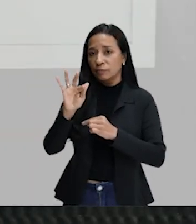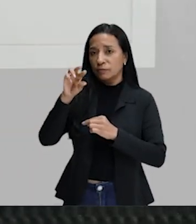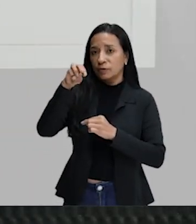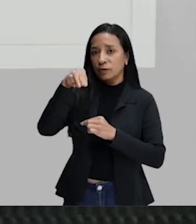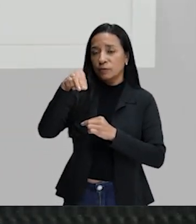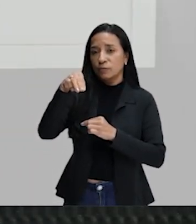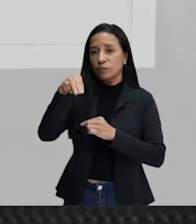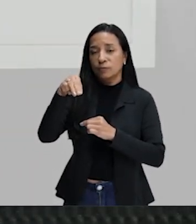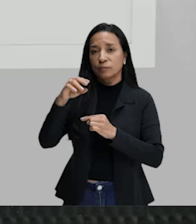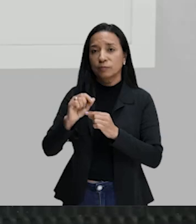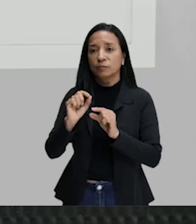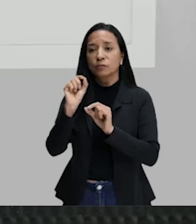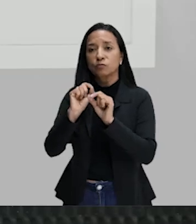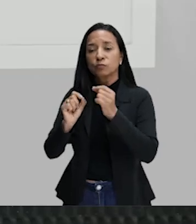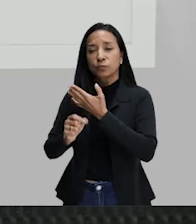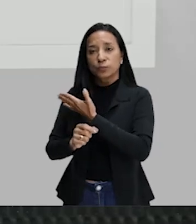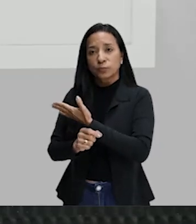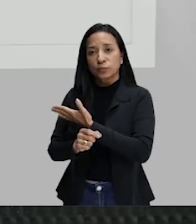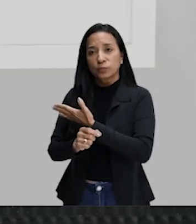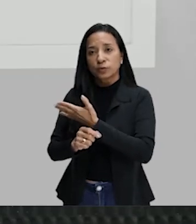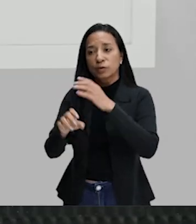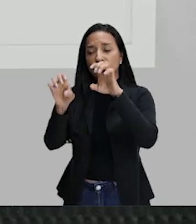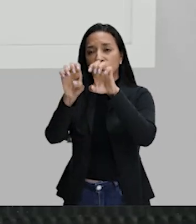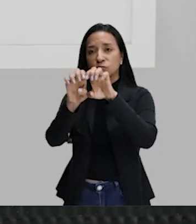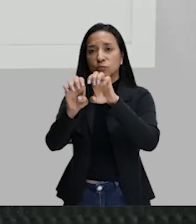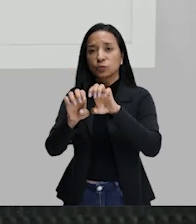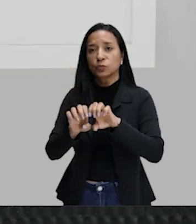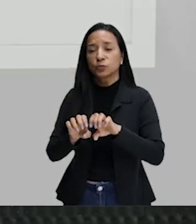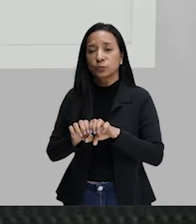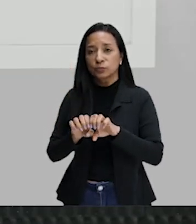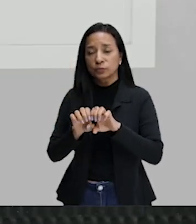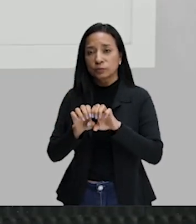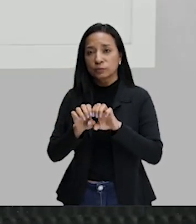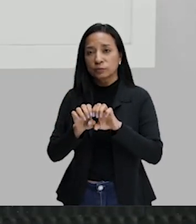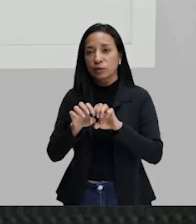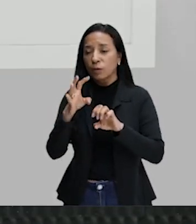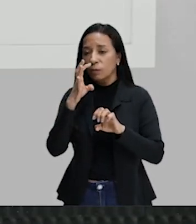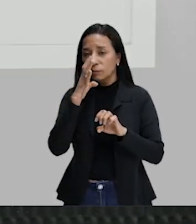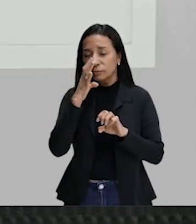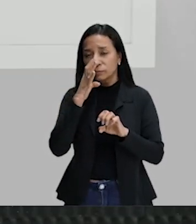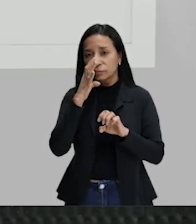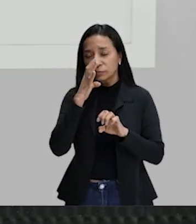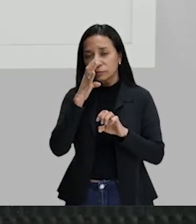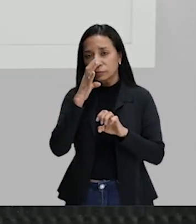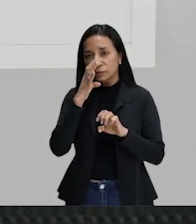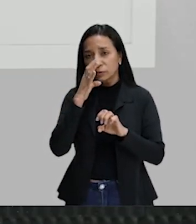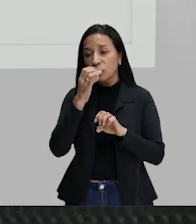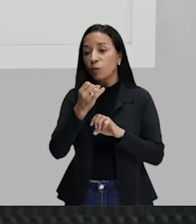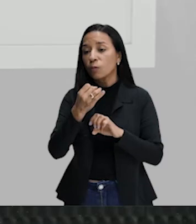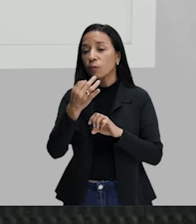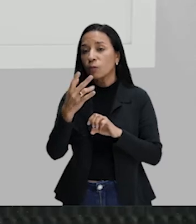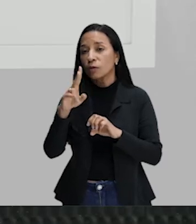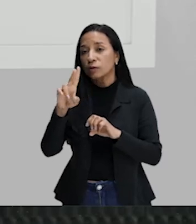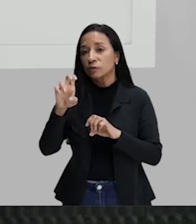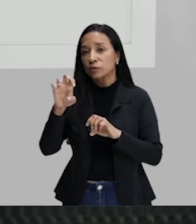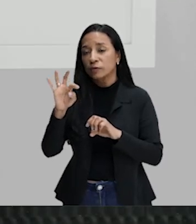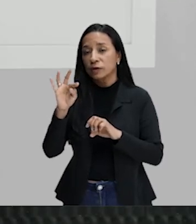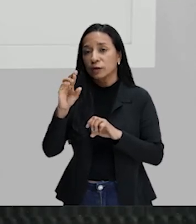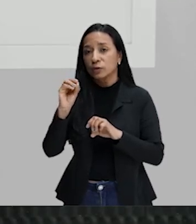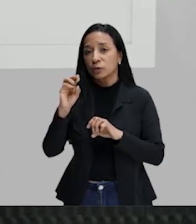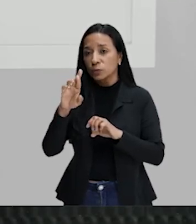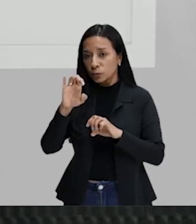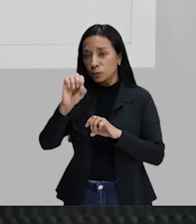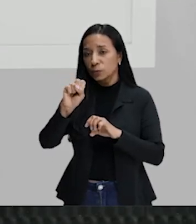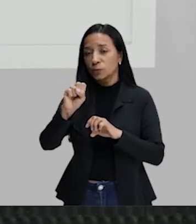Então, essa aqui é a nossa estrutura para a gente observar quais são os vetores que vão agir em cima